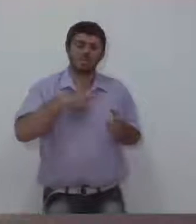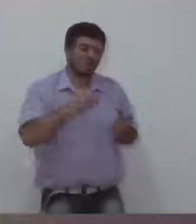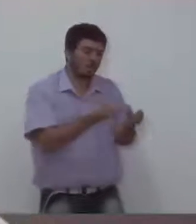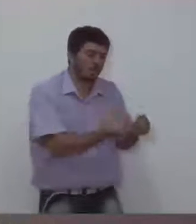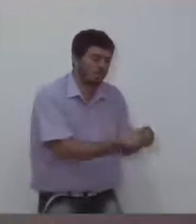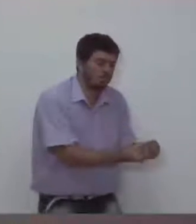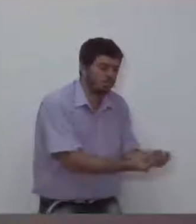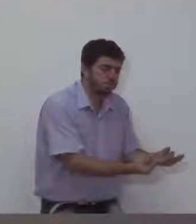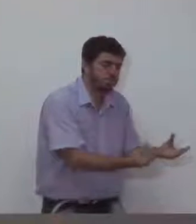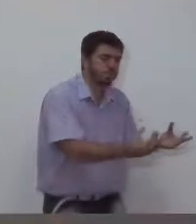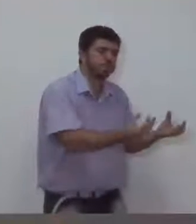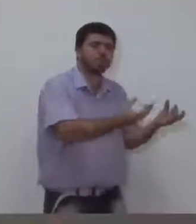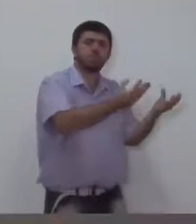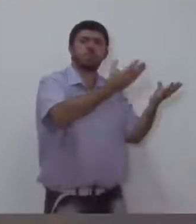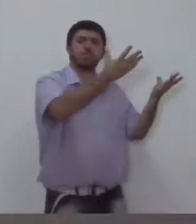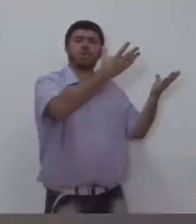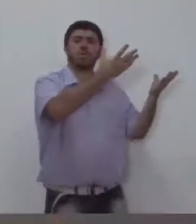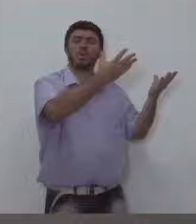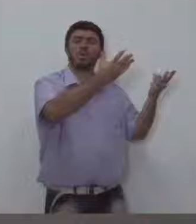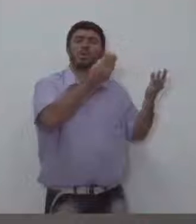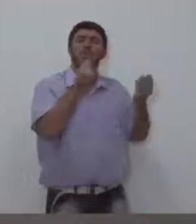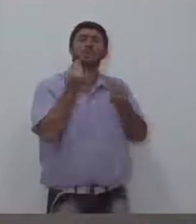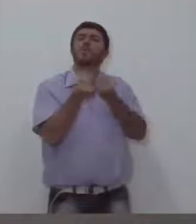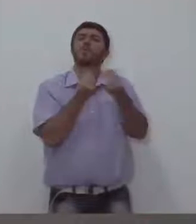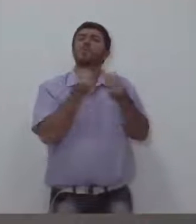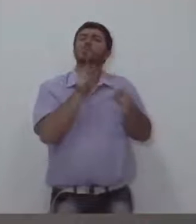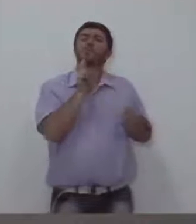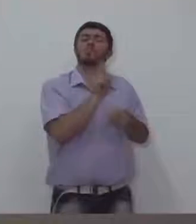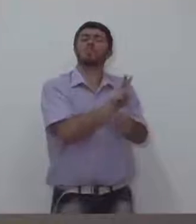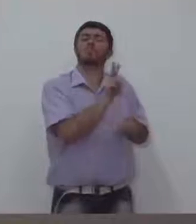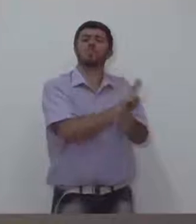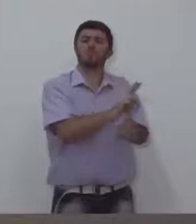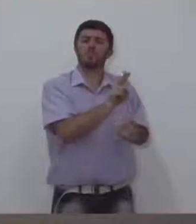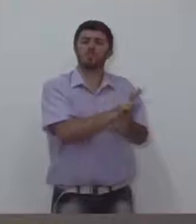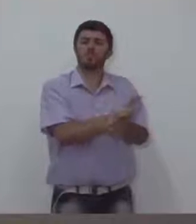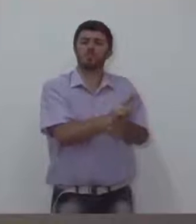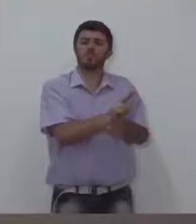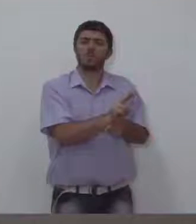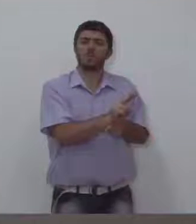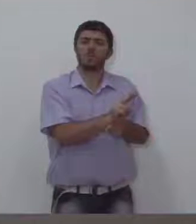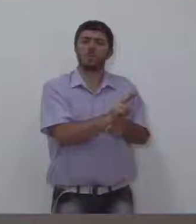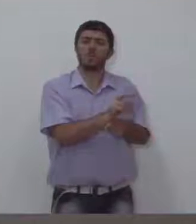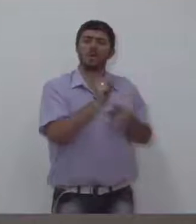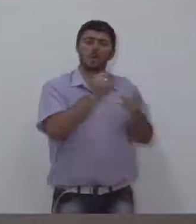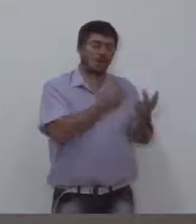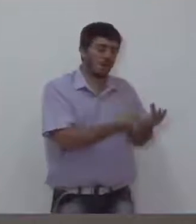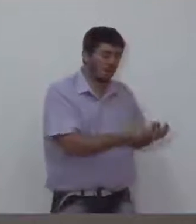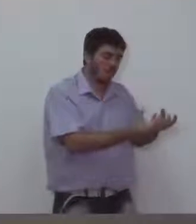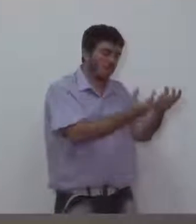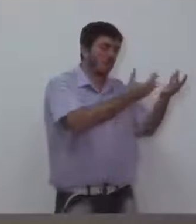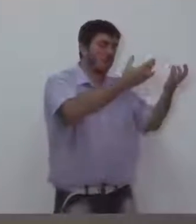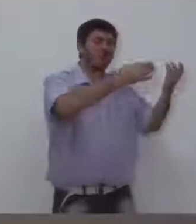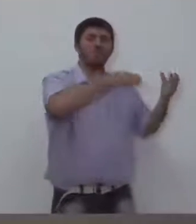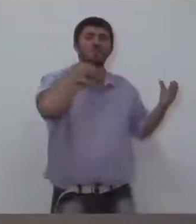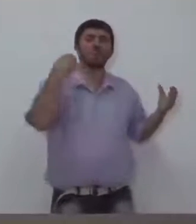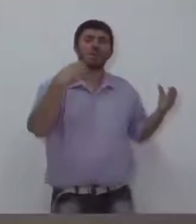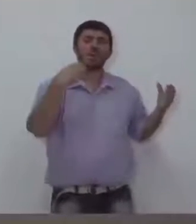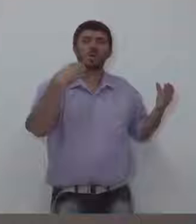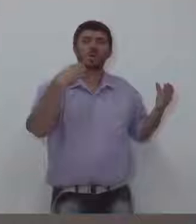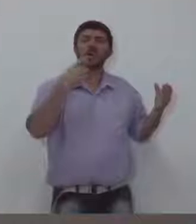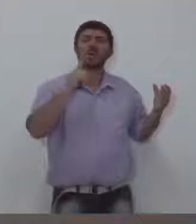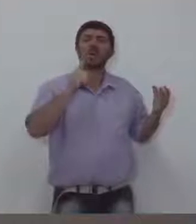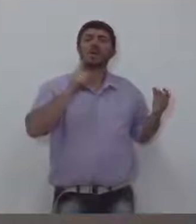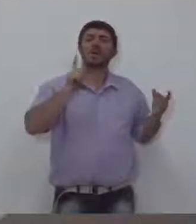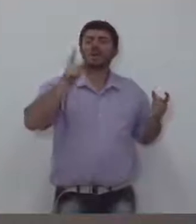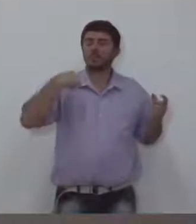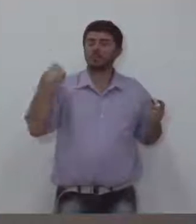a maior preocupação do pasto é aquela praga, não é? E o que mata o pasto não é a praga, mas é a preguiça de não